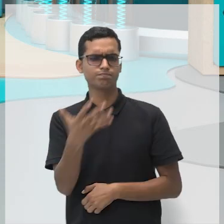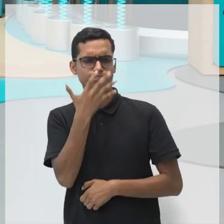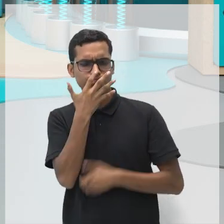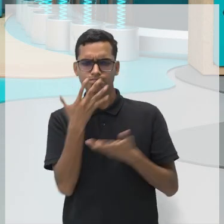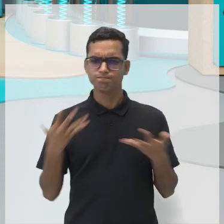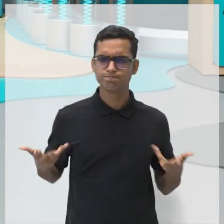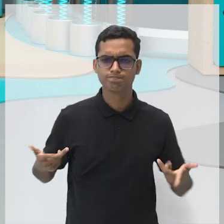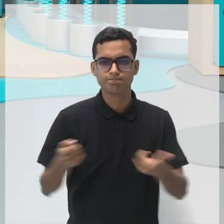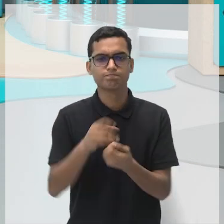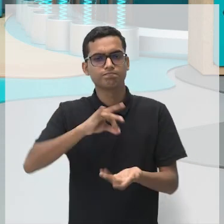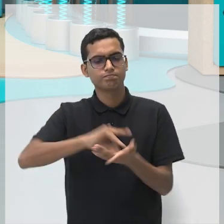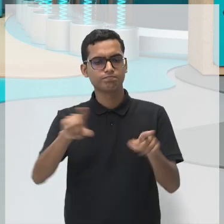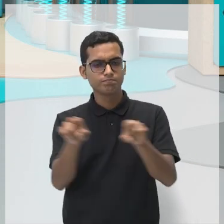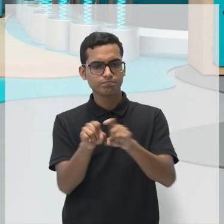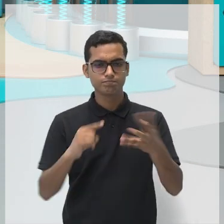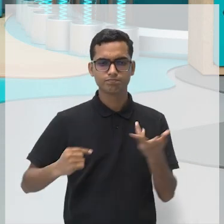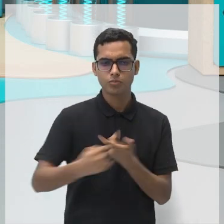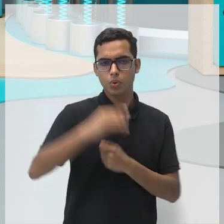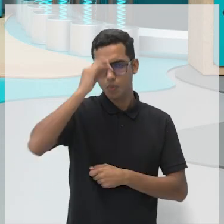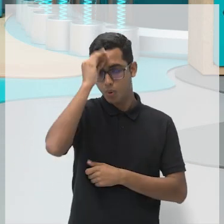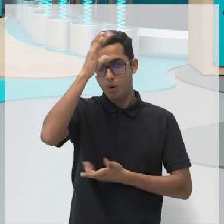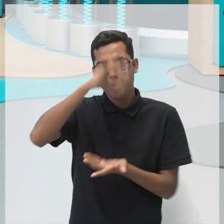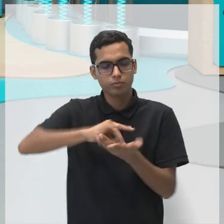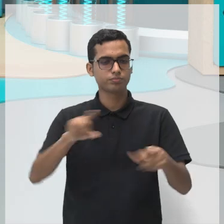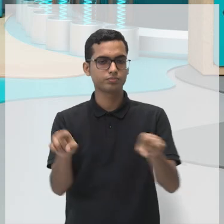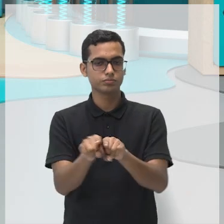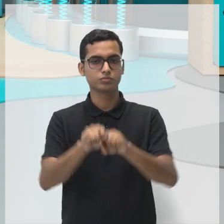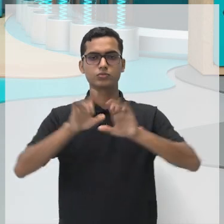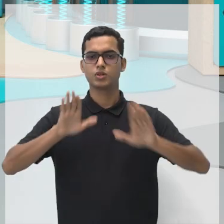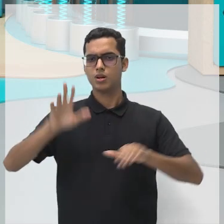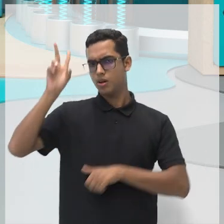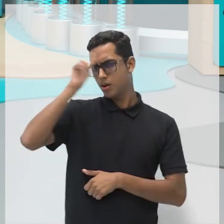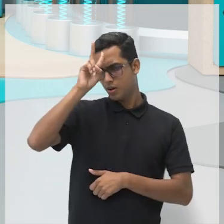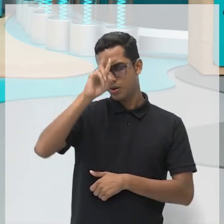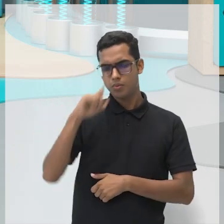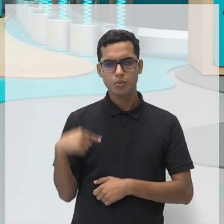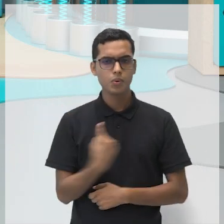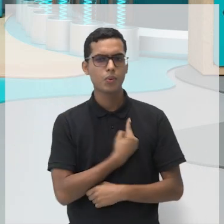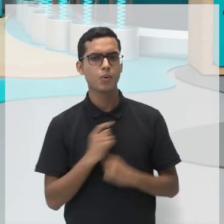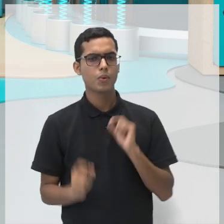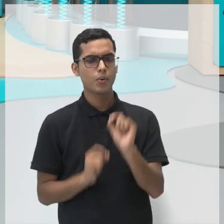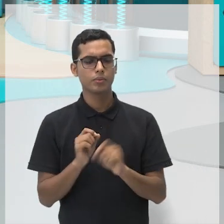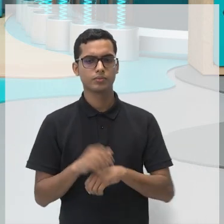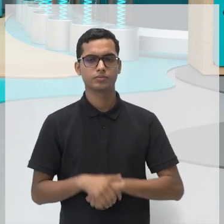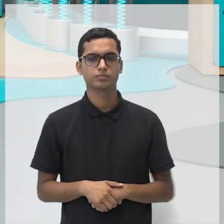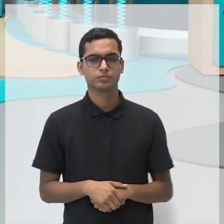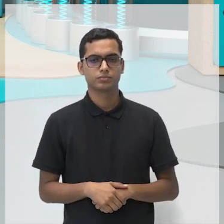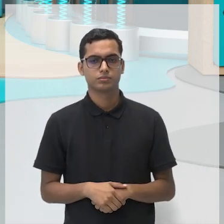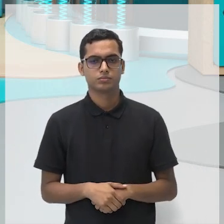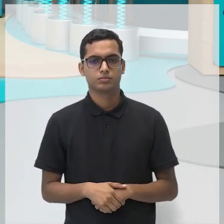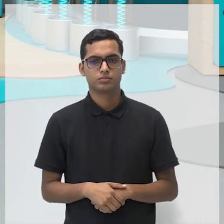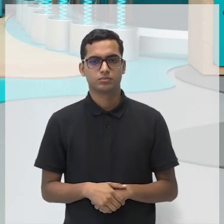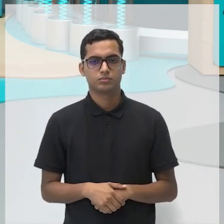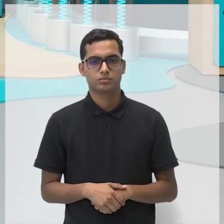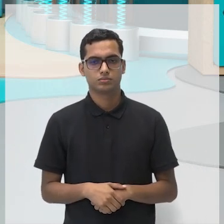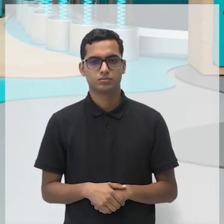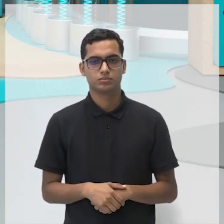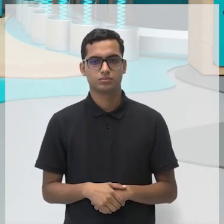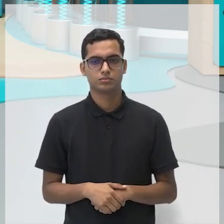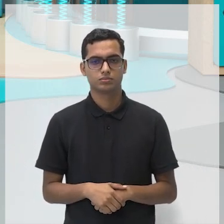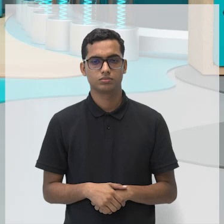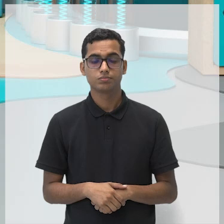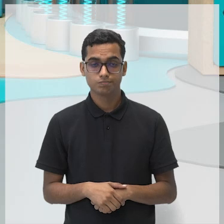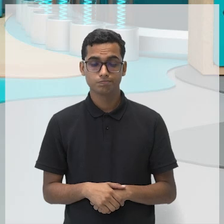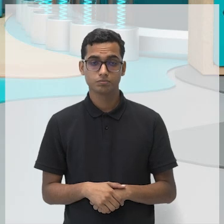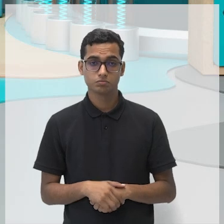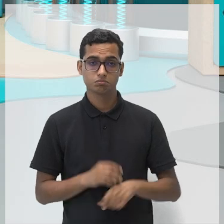esse repertório maravilhoso. Porém, eu relembro que nós falamos da inacessibilidade. Um dos requisitos para você se